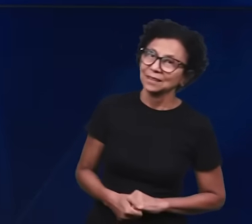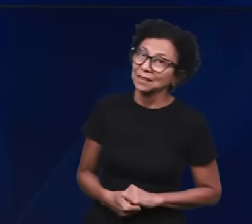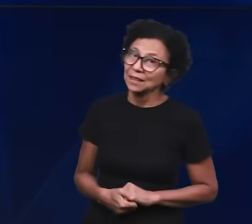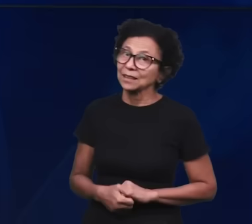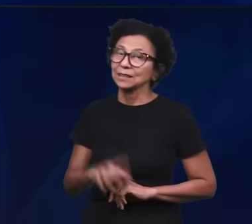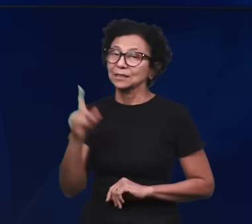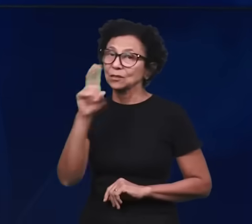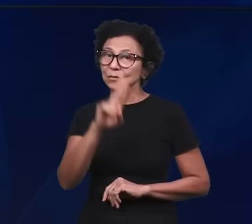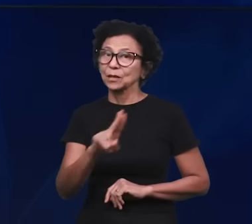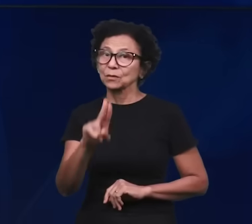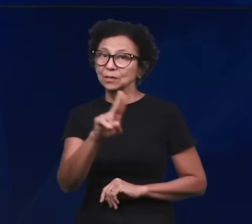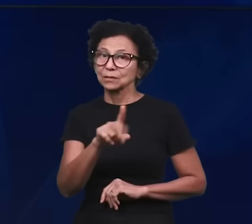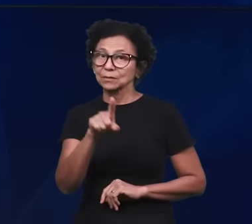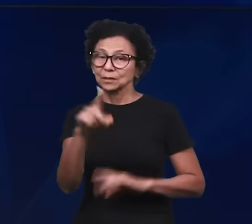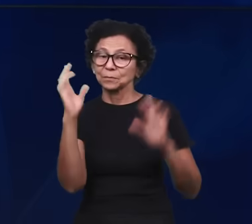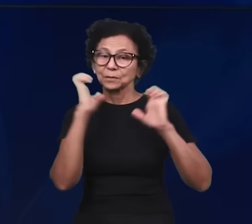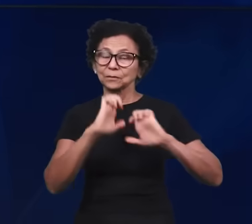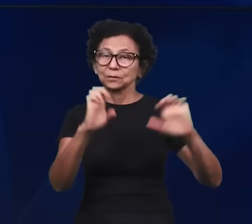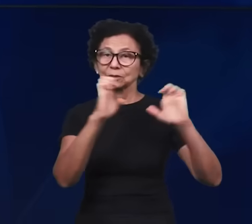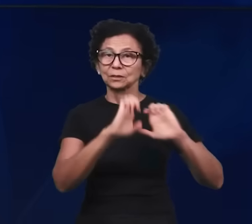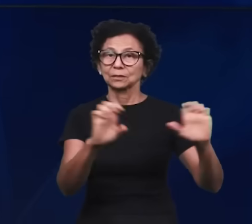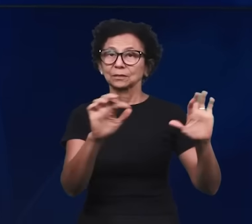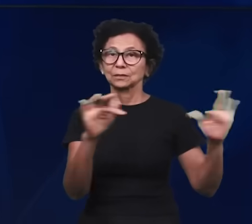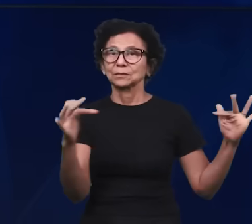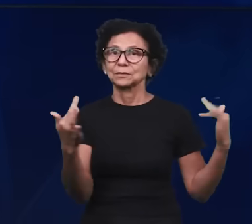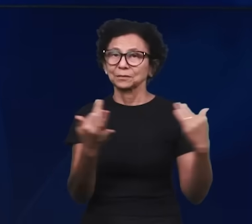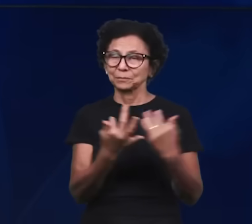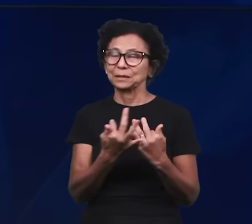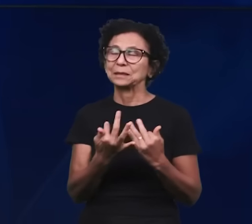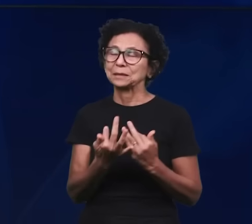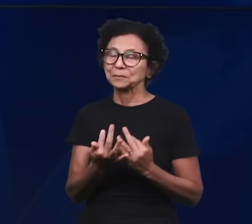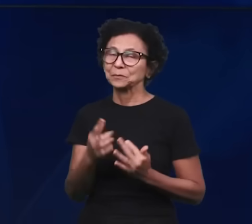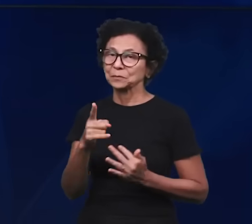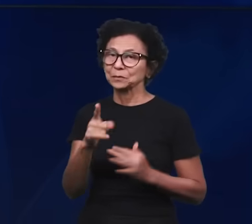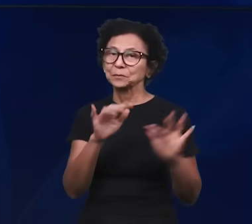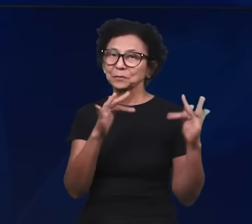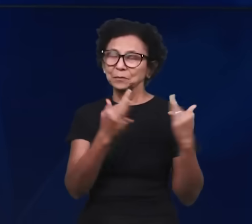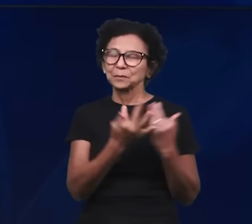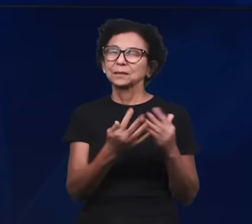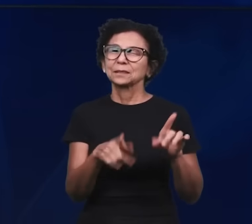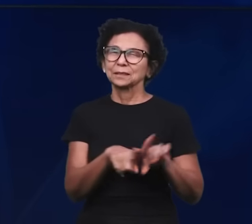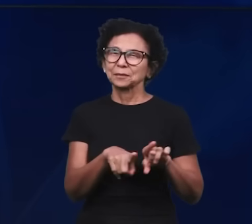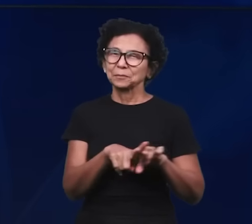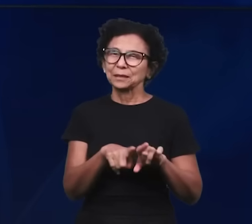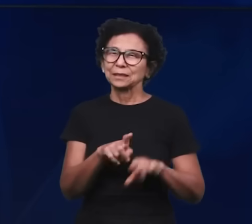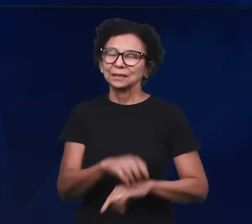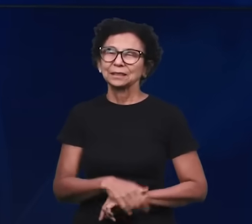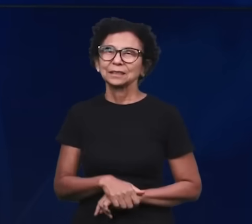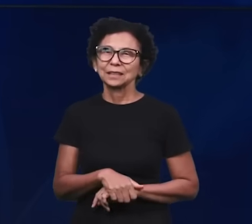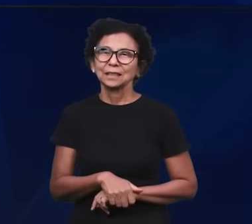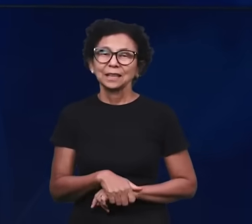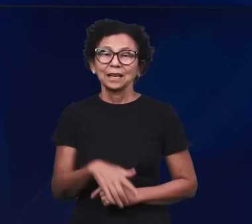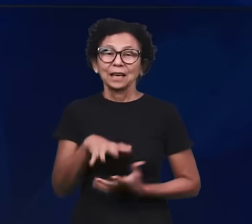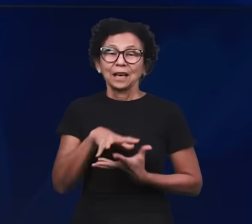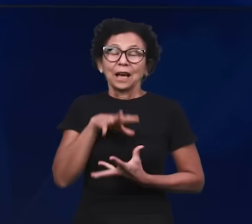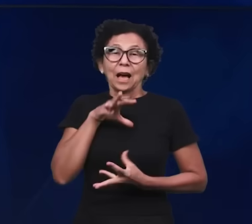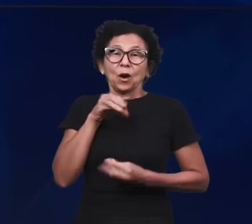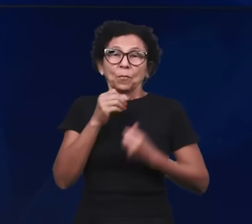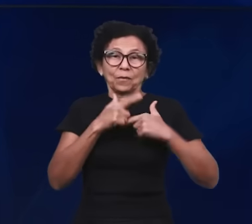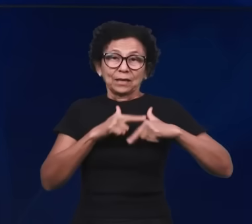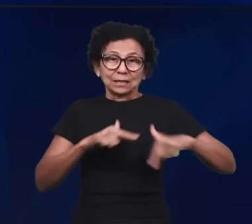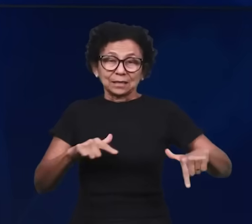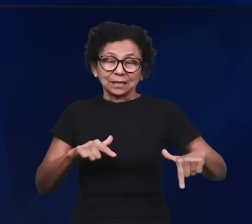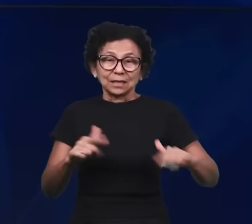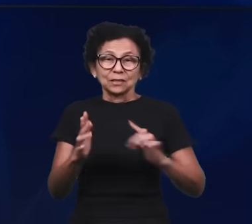entre a sua família. Deus vai te abençoar e abençoar a sua família através de você, saciando a sede da alma que